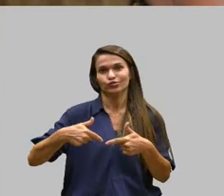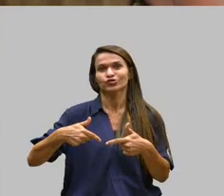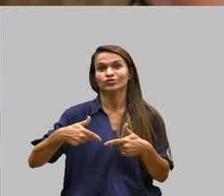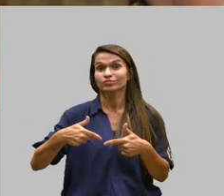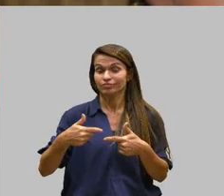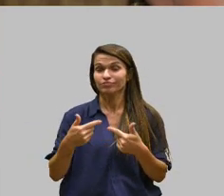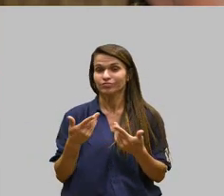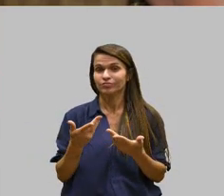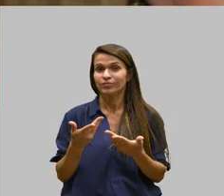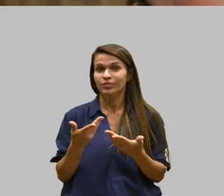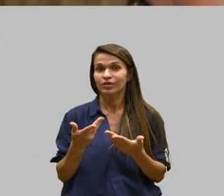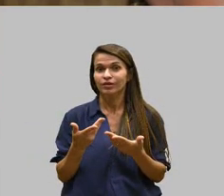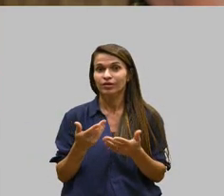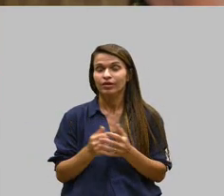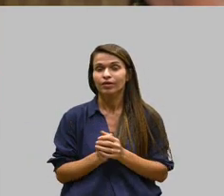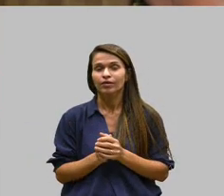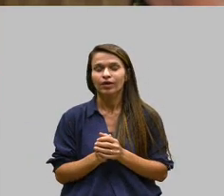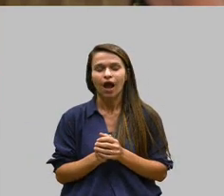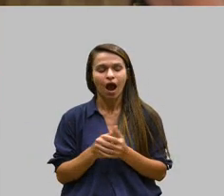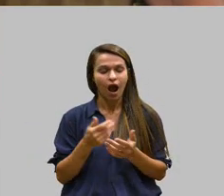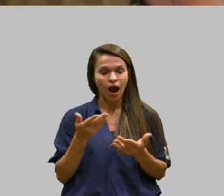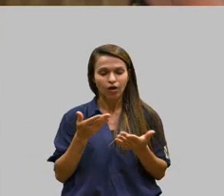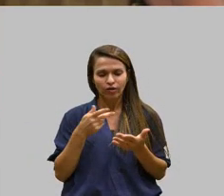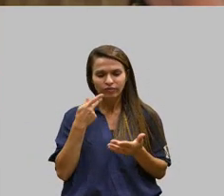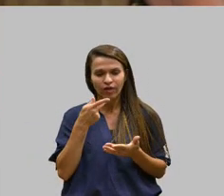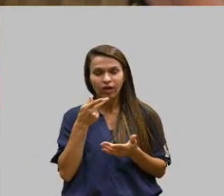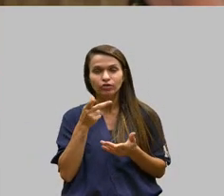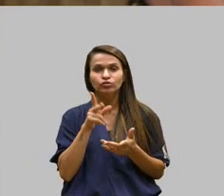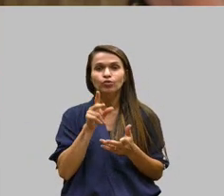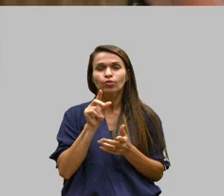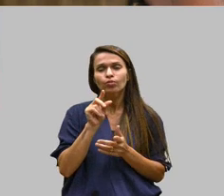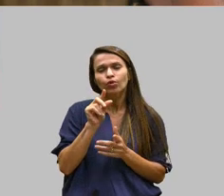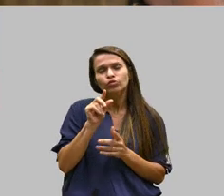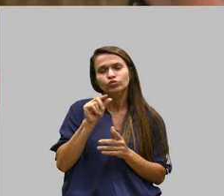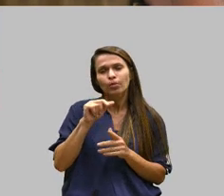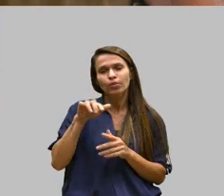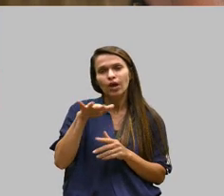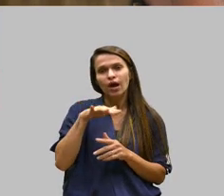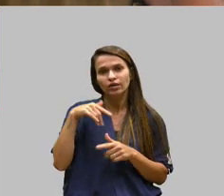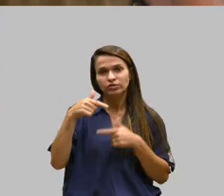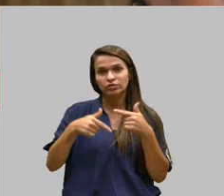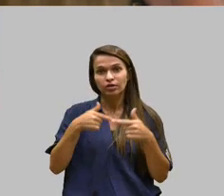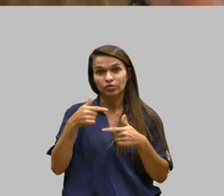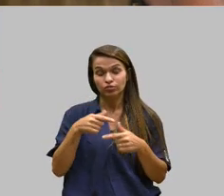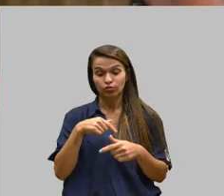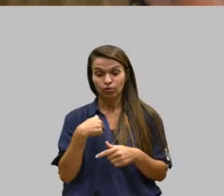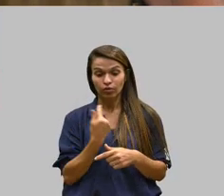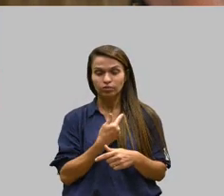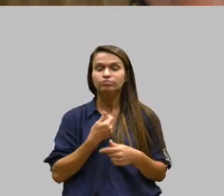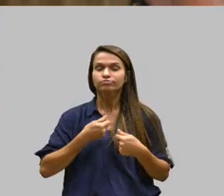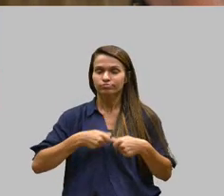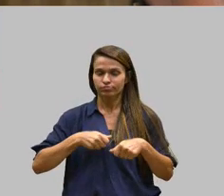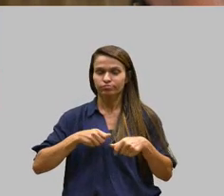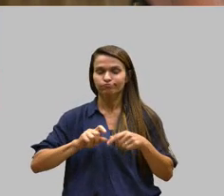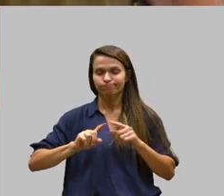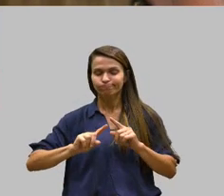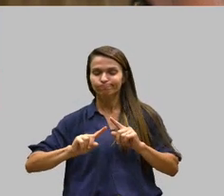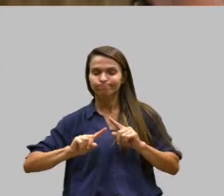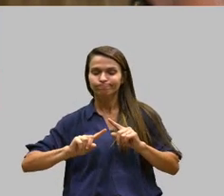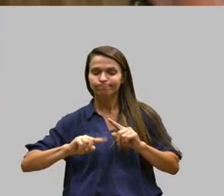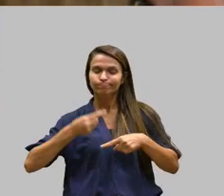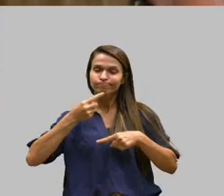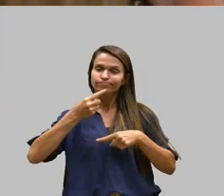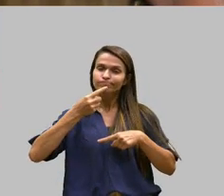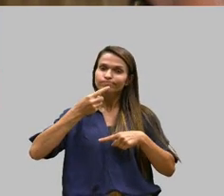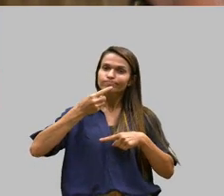falando sobre mercado de trabalho a gente precisa evoluir muito né gente não precisa